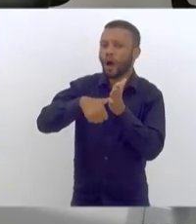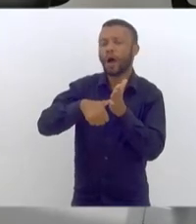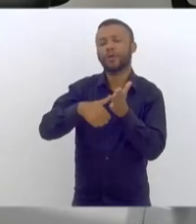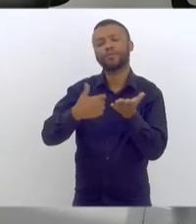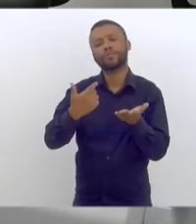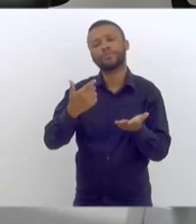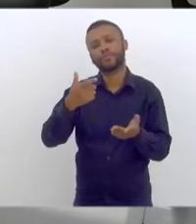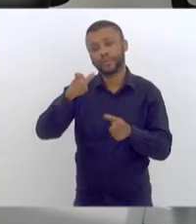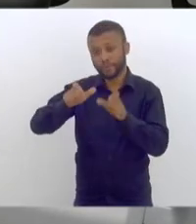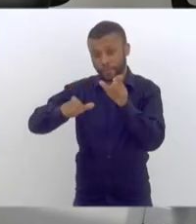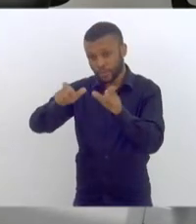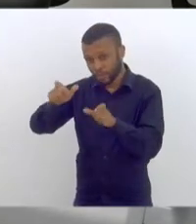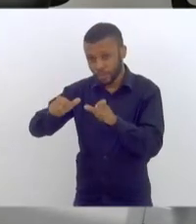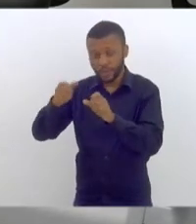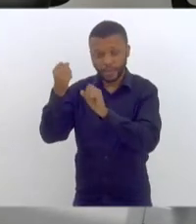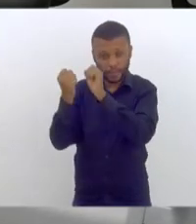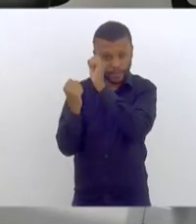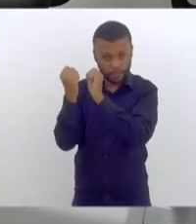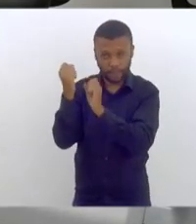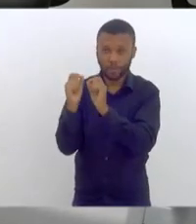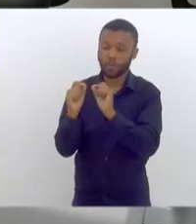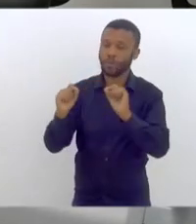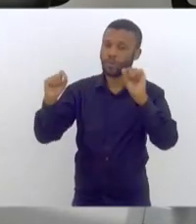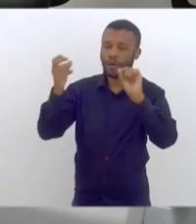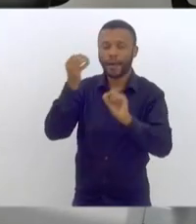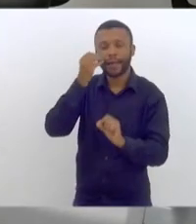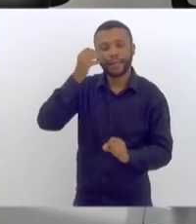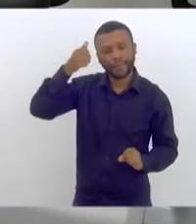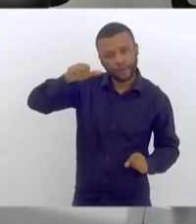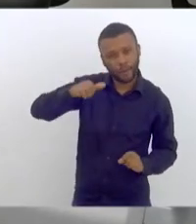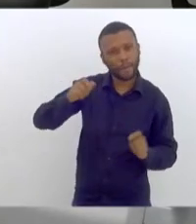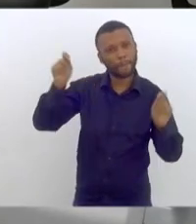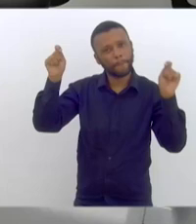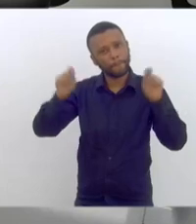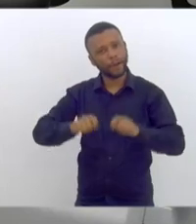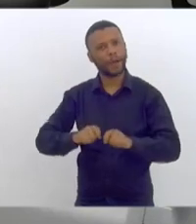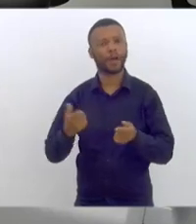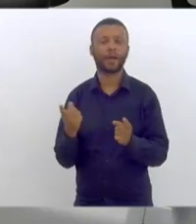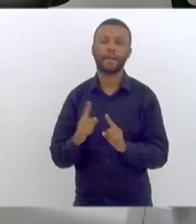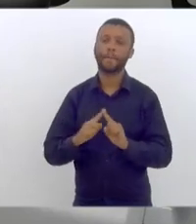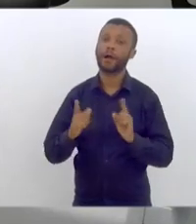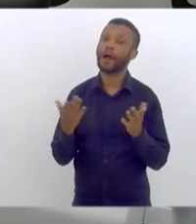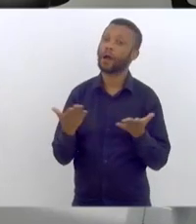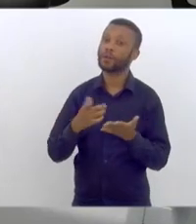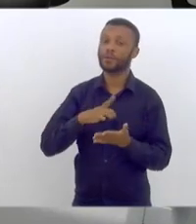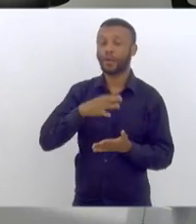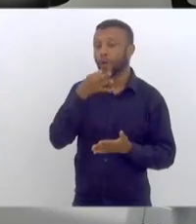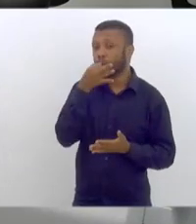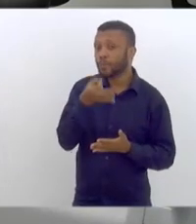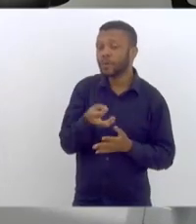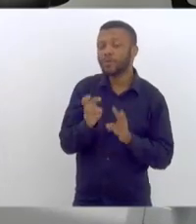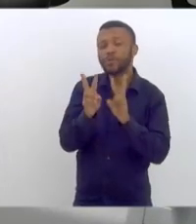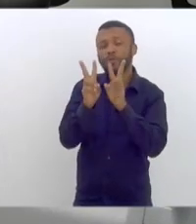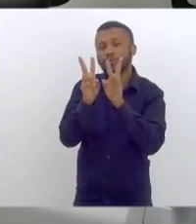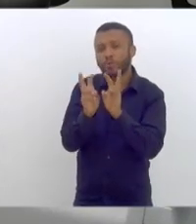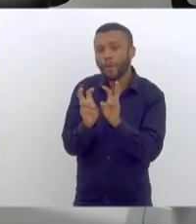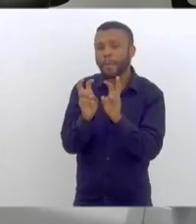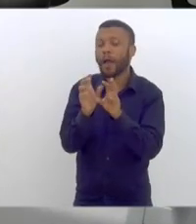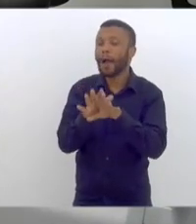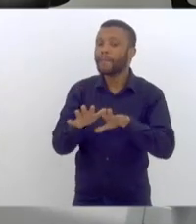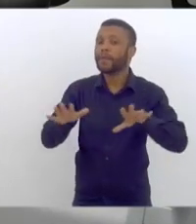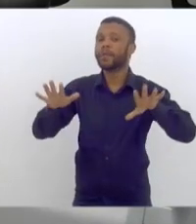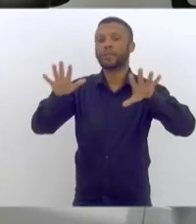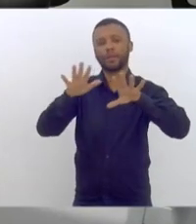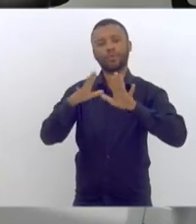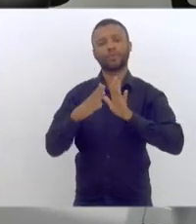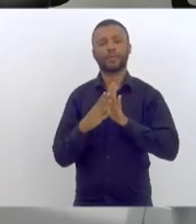física das empresas essa verificação ela pode ser feita agora eu tenho um comentário aqui com relação a ampliação desses corpo